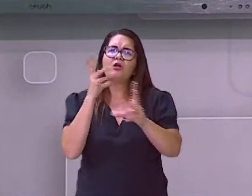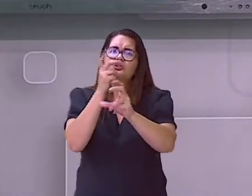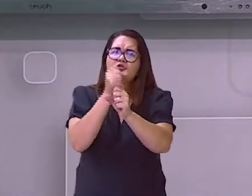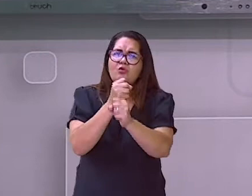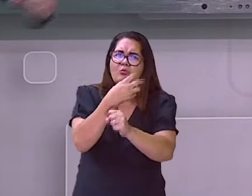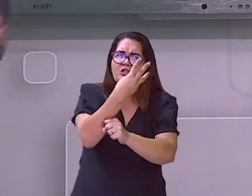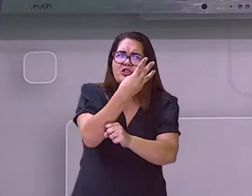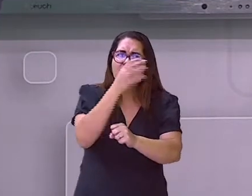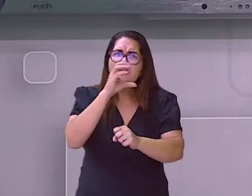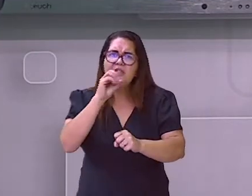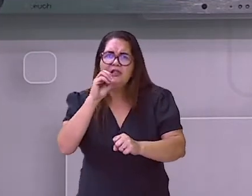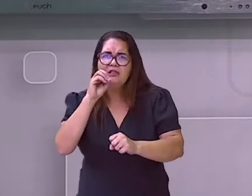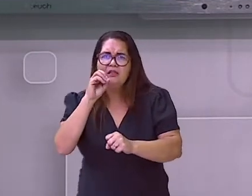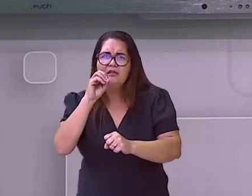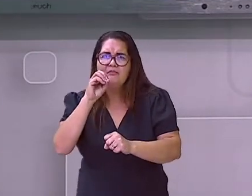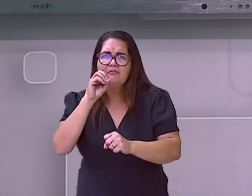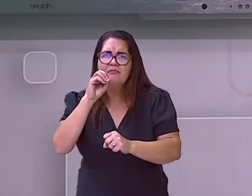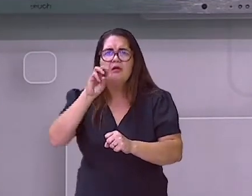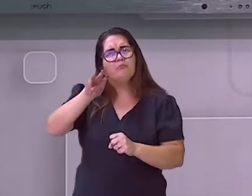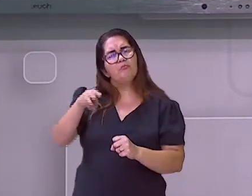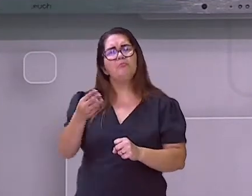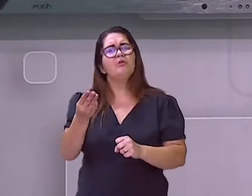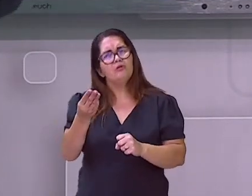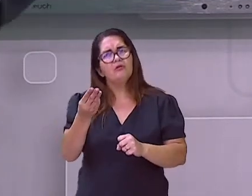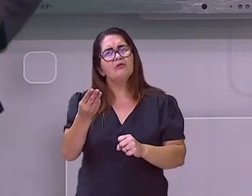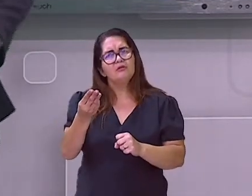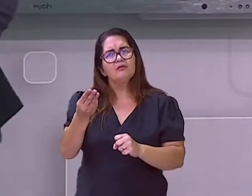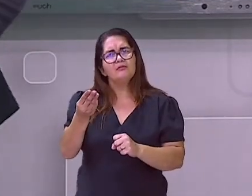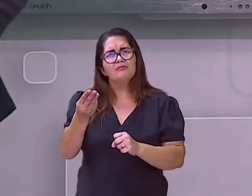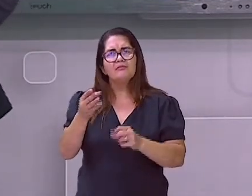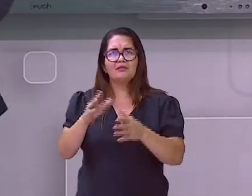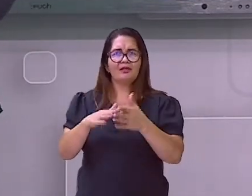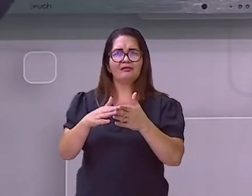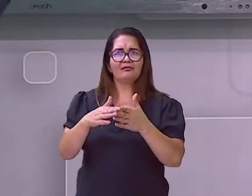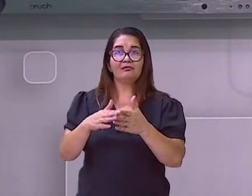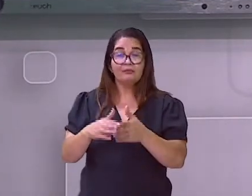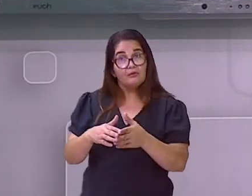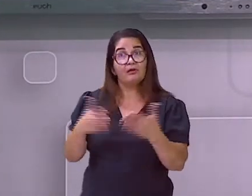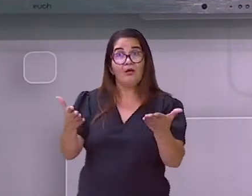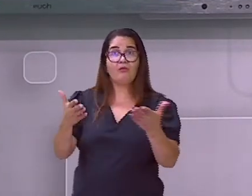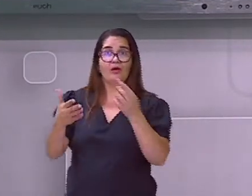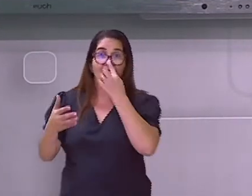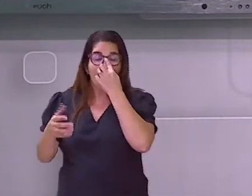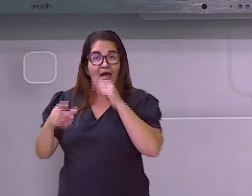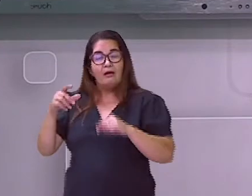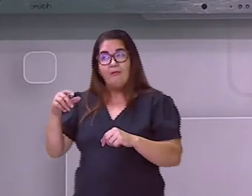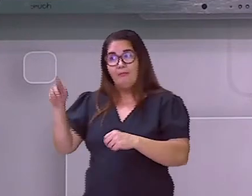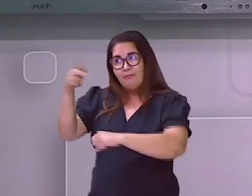seu território é menor do que o estado de São Paulo.